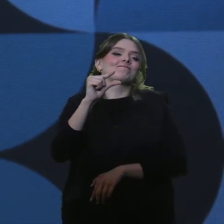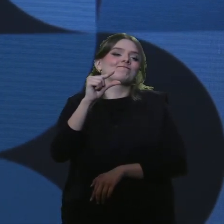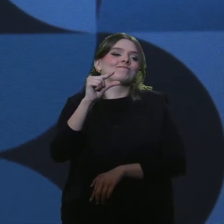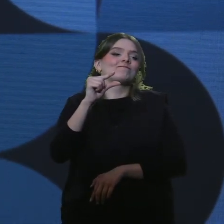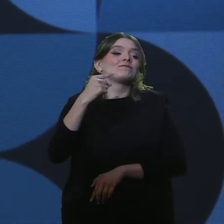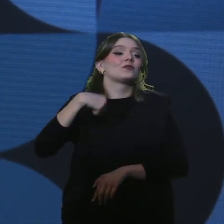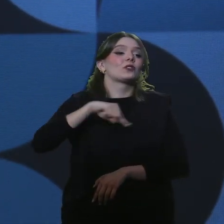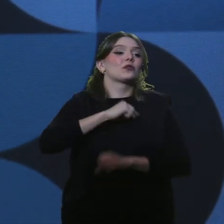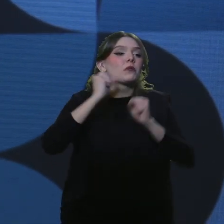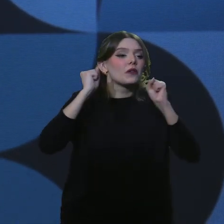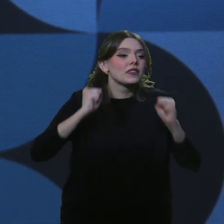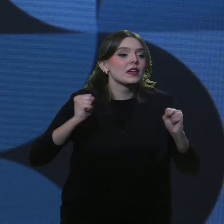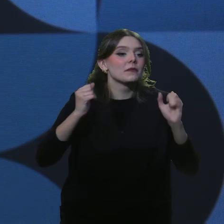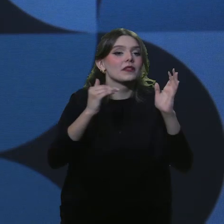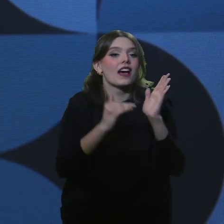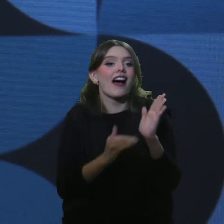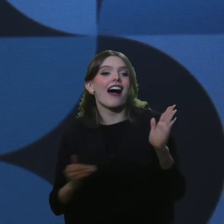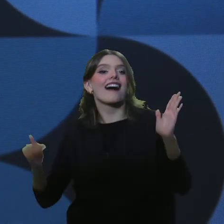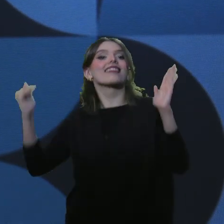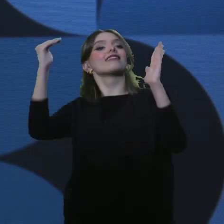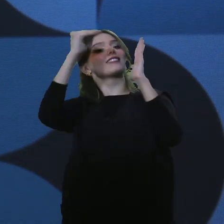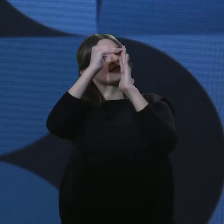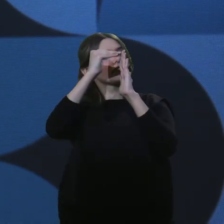leão dentro de você. Amém?